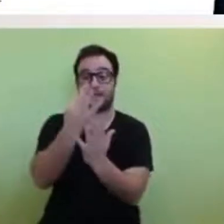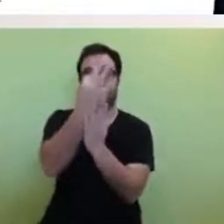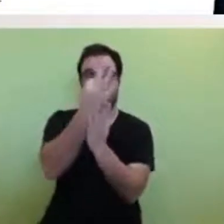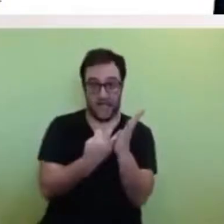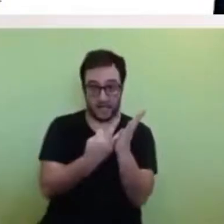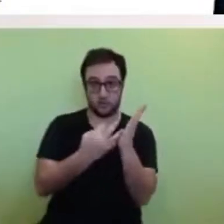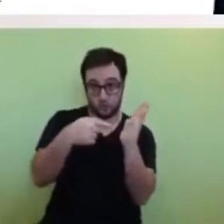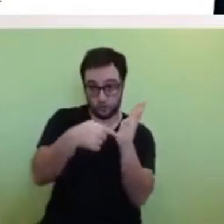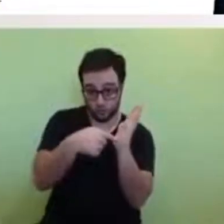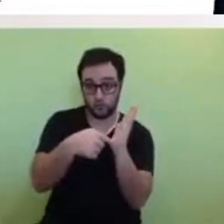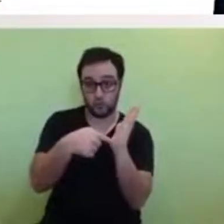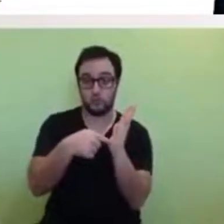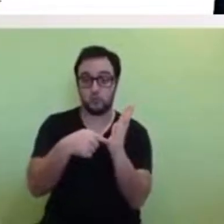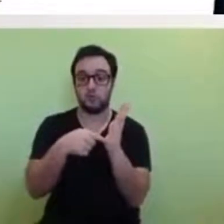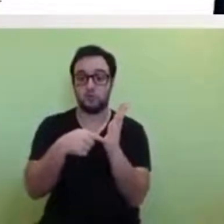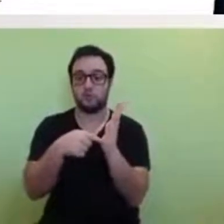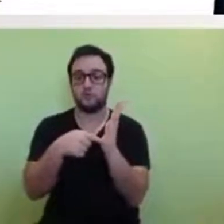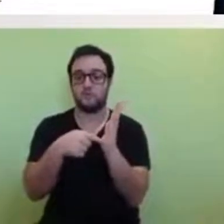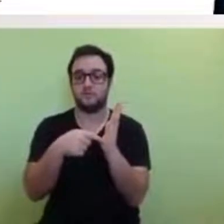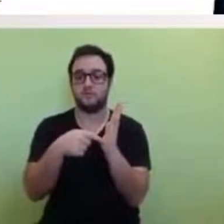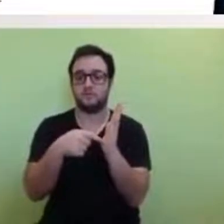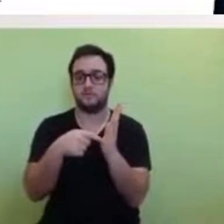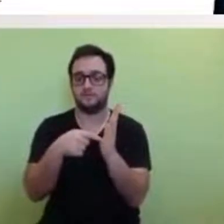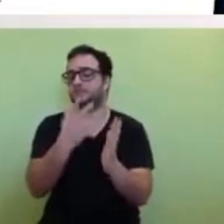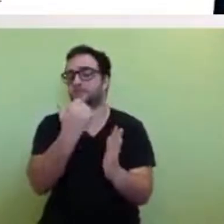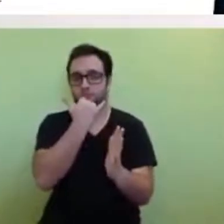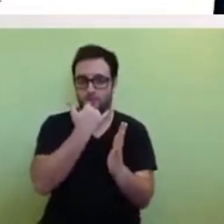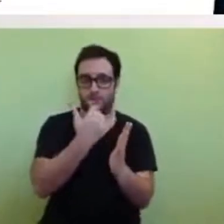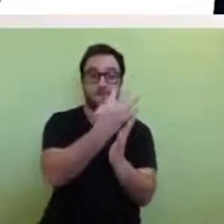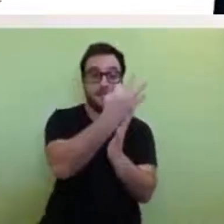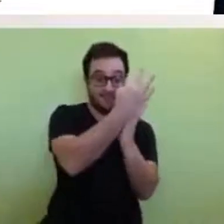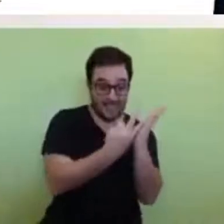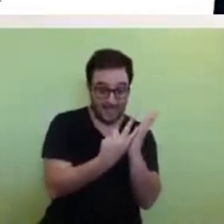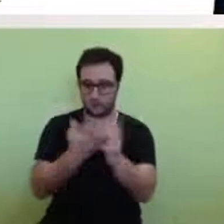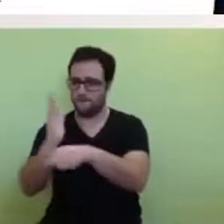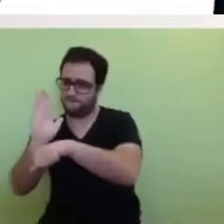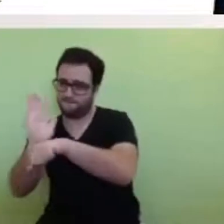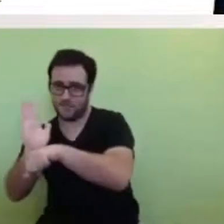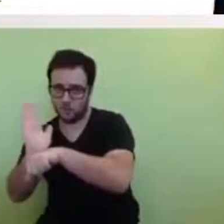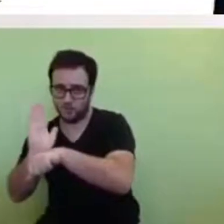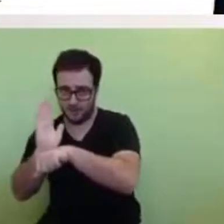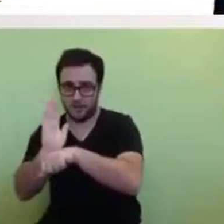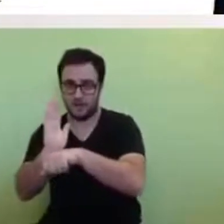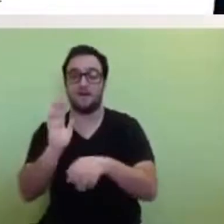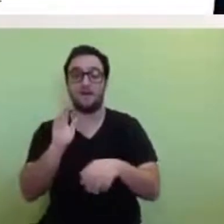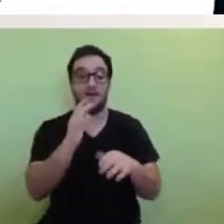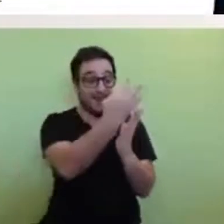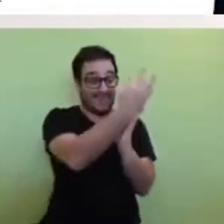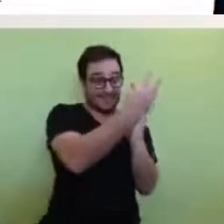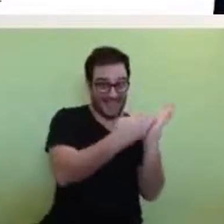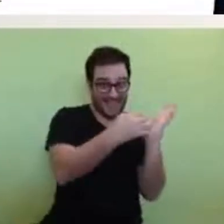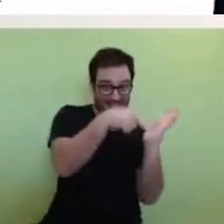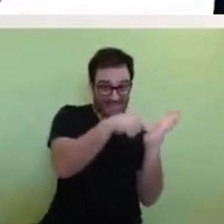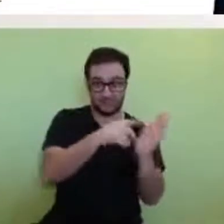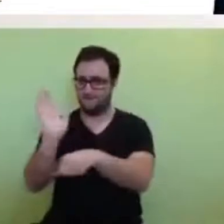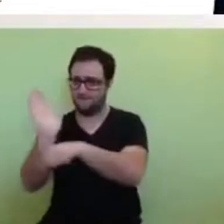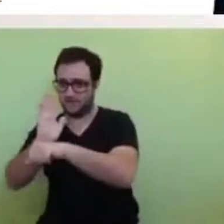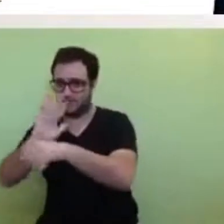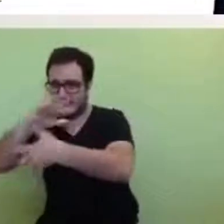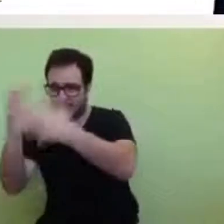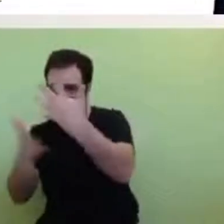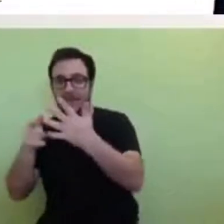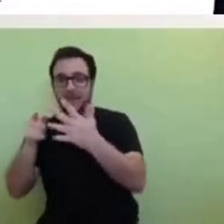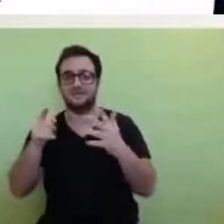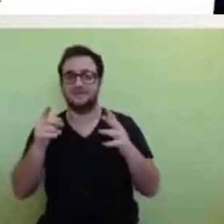exemplo, perdão, texto e vídeo, no caso da língua de sinais. Nós temos algumas vantagens se nós tivermos um texto em língua de